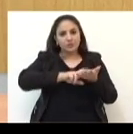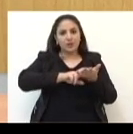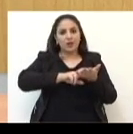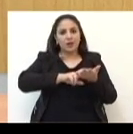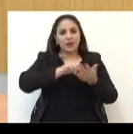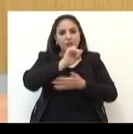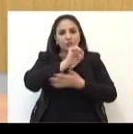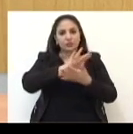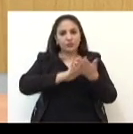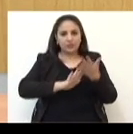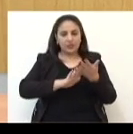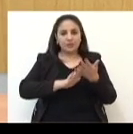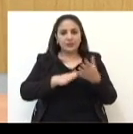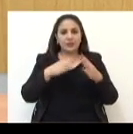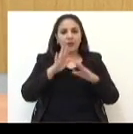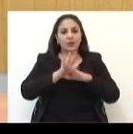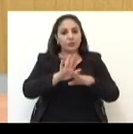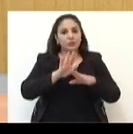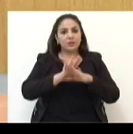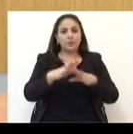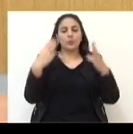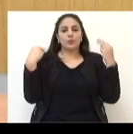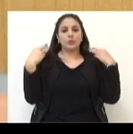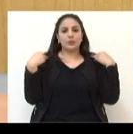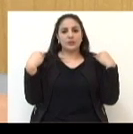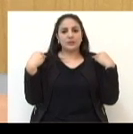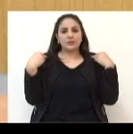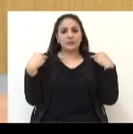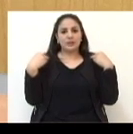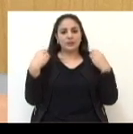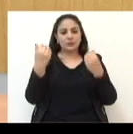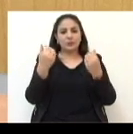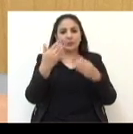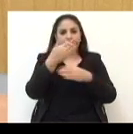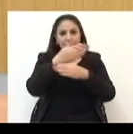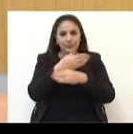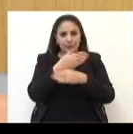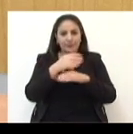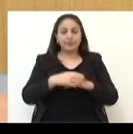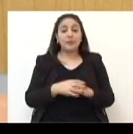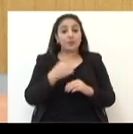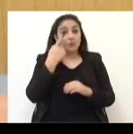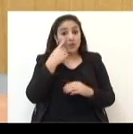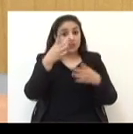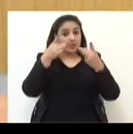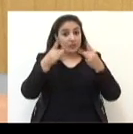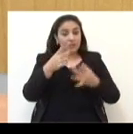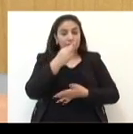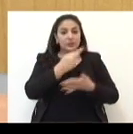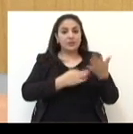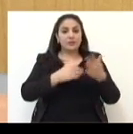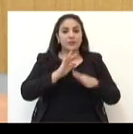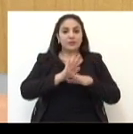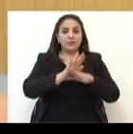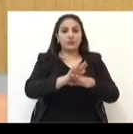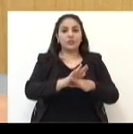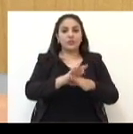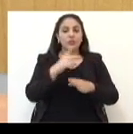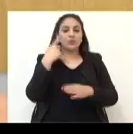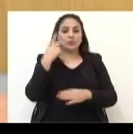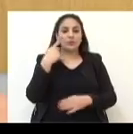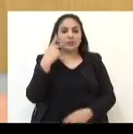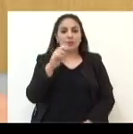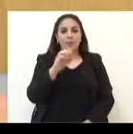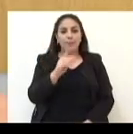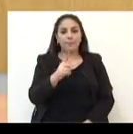a atividade de condutor auxiliar no transporte individual. Conheça os detalhes do texto de iniciativa do democrata